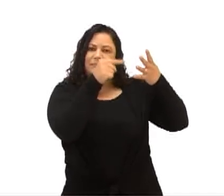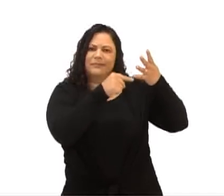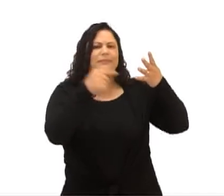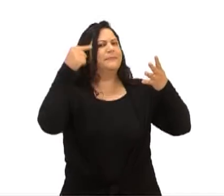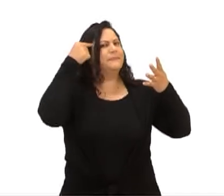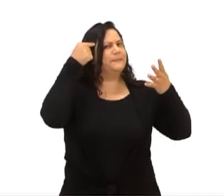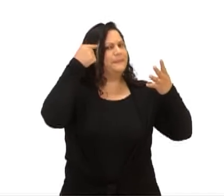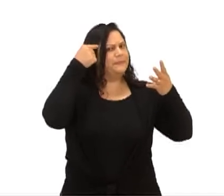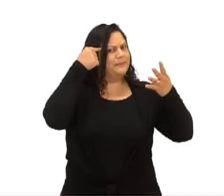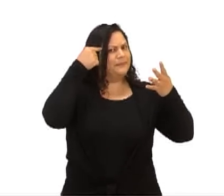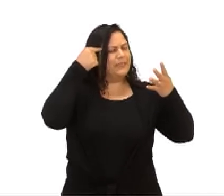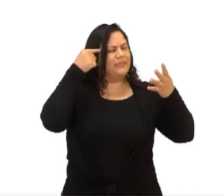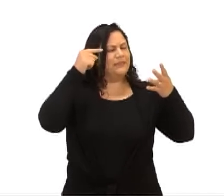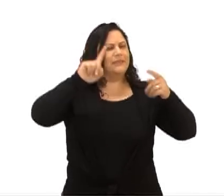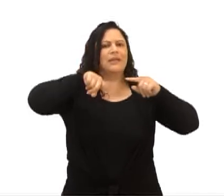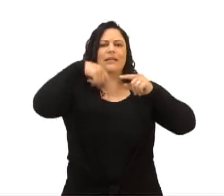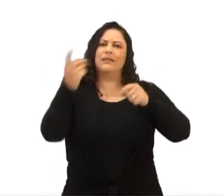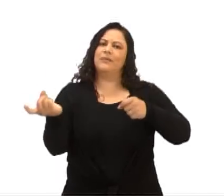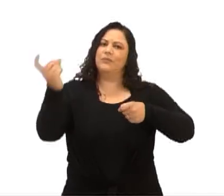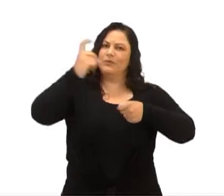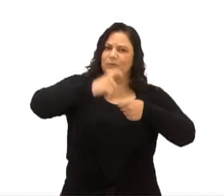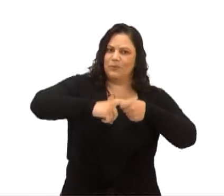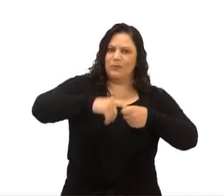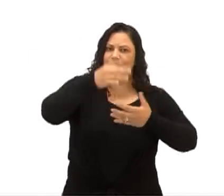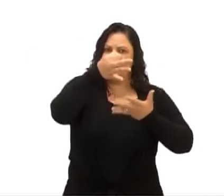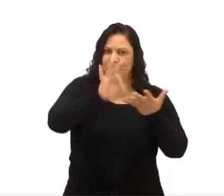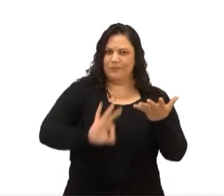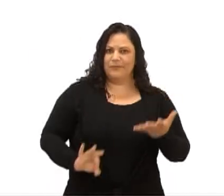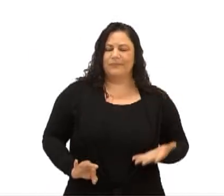Pensa aí rapidinho e a gente já volta para conferir.